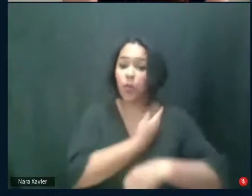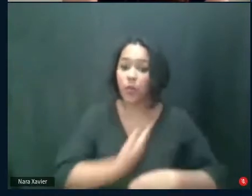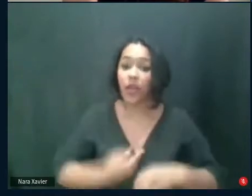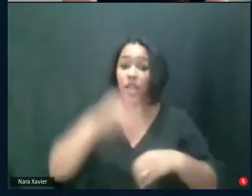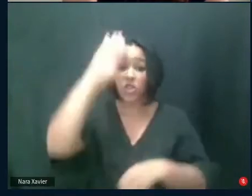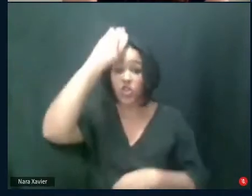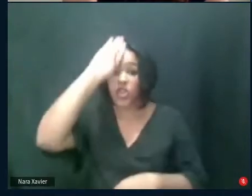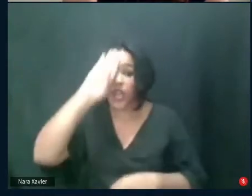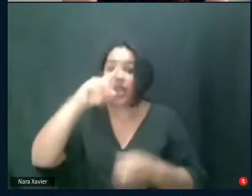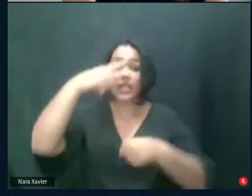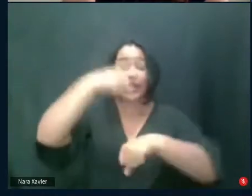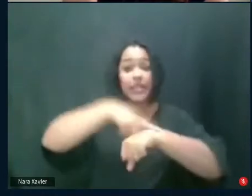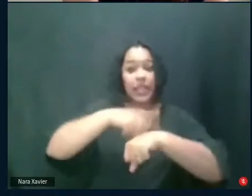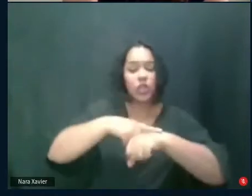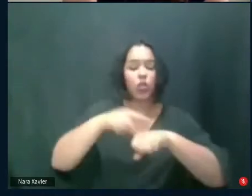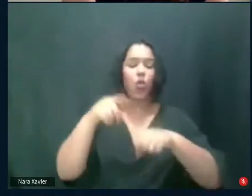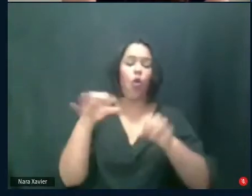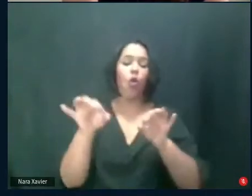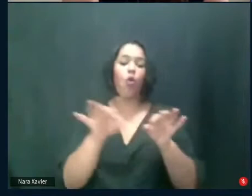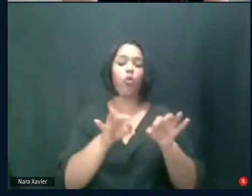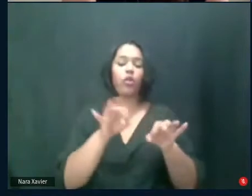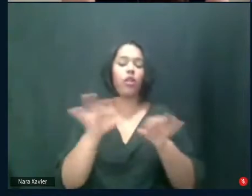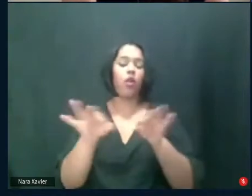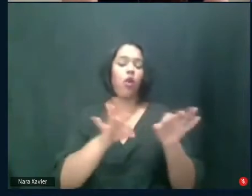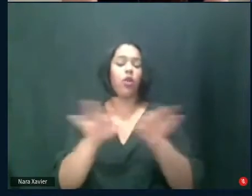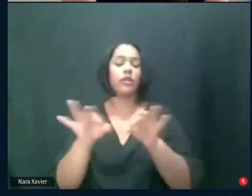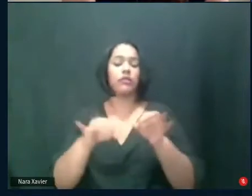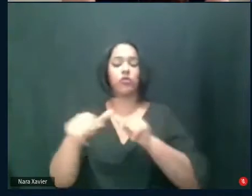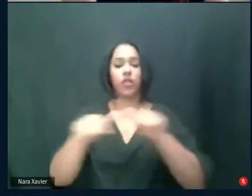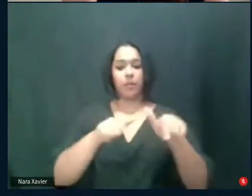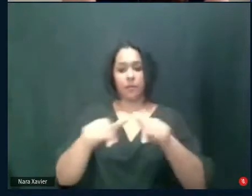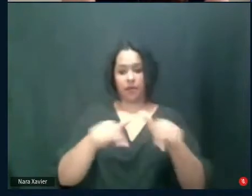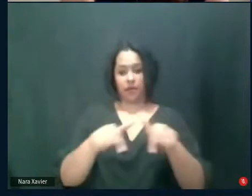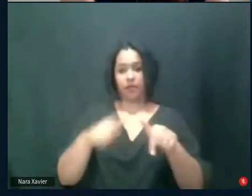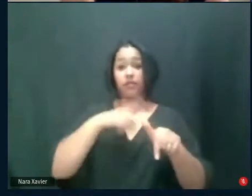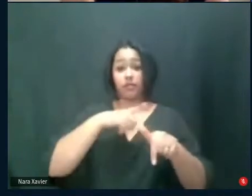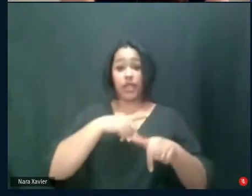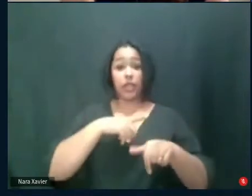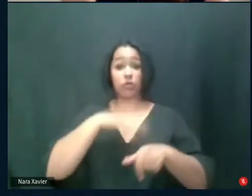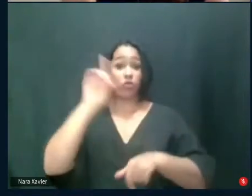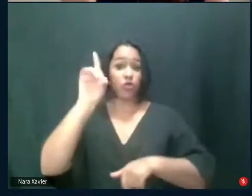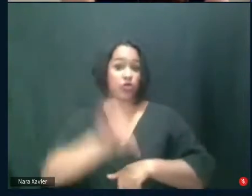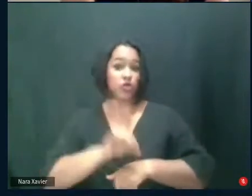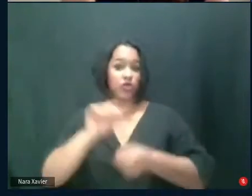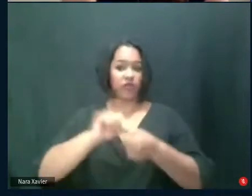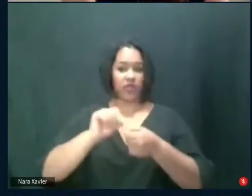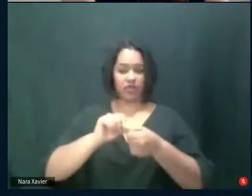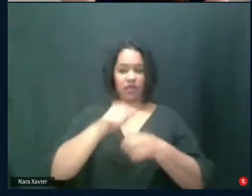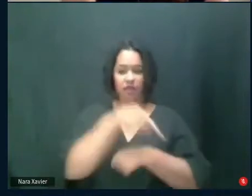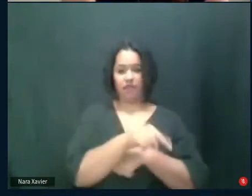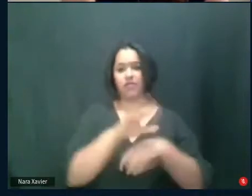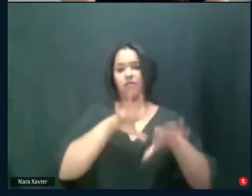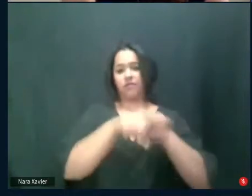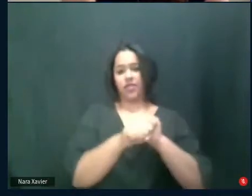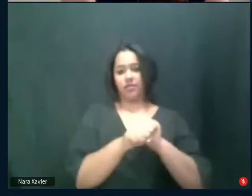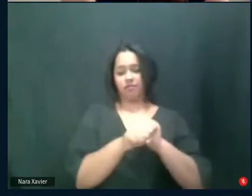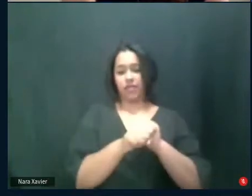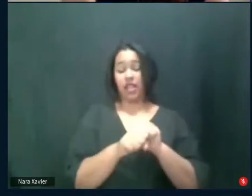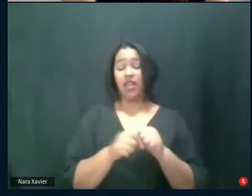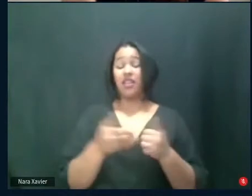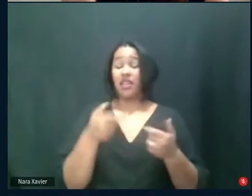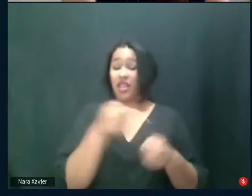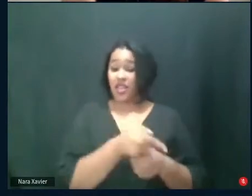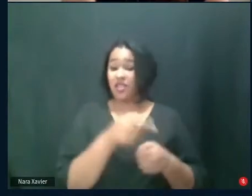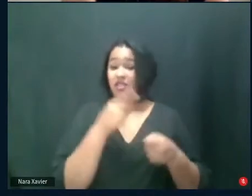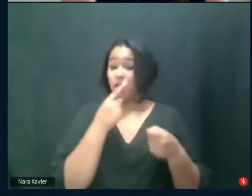dentro do horário de trabalho do profissional, ele tem o direito de fazer essa formação. Então, é uma questão